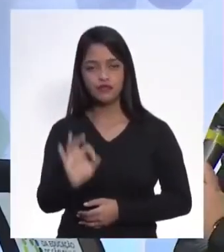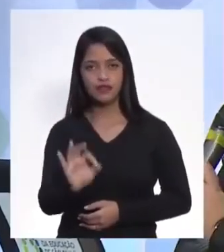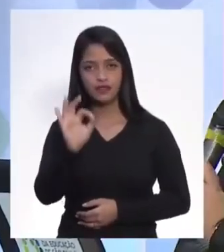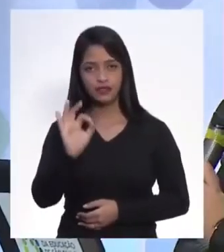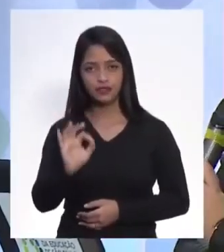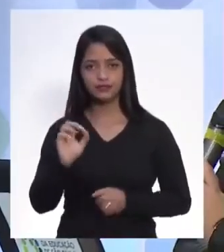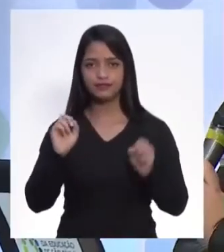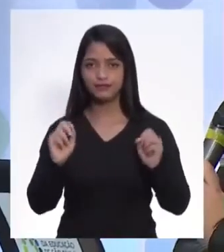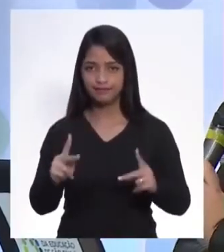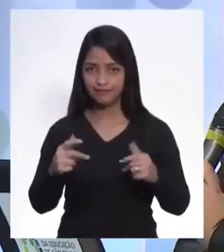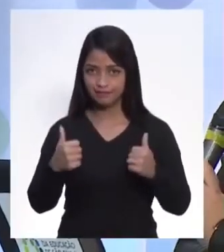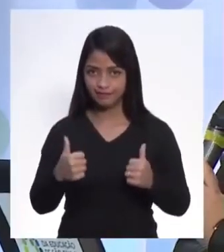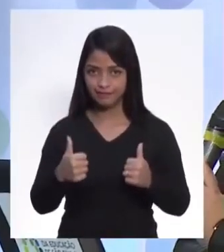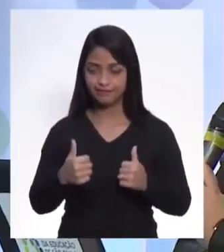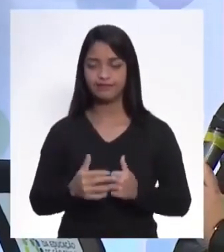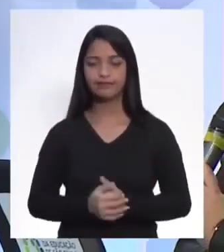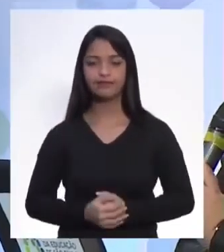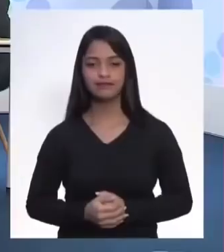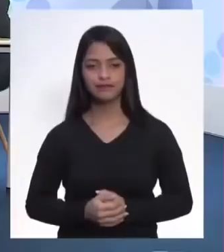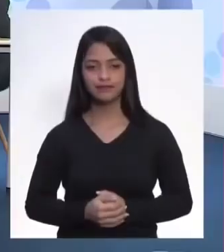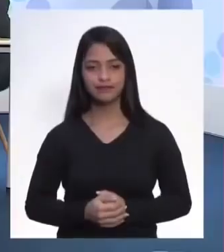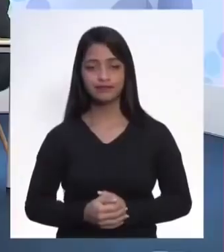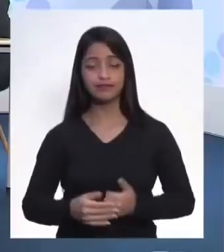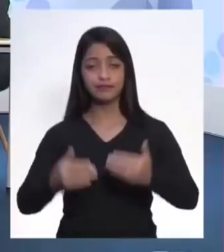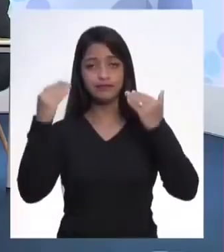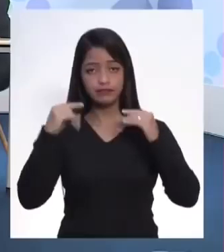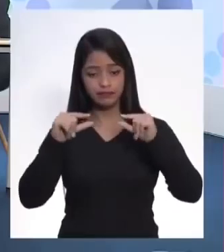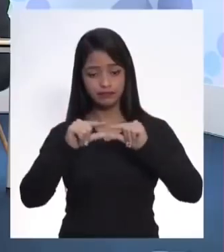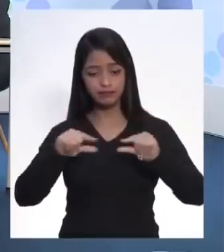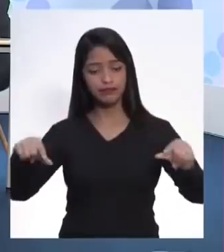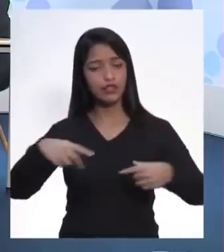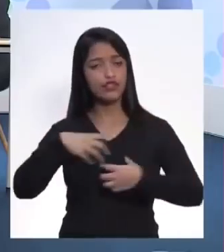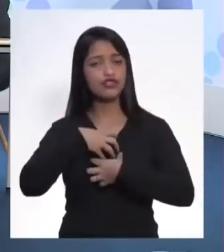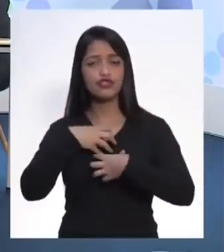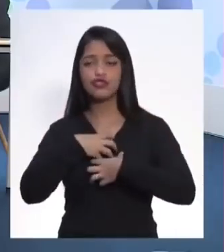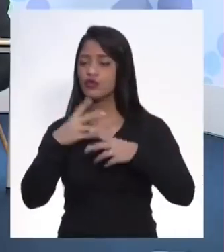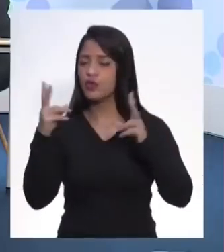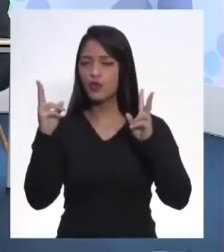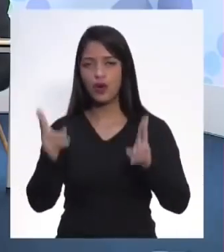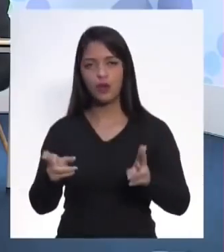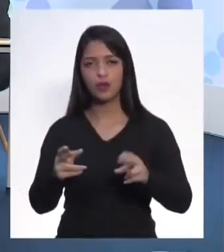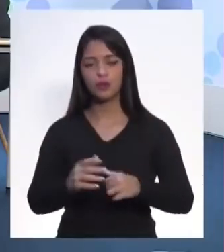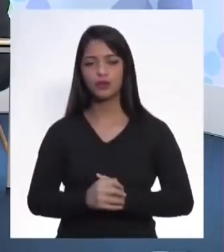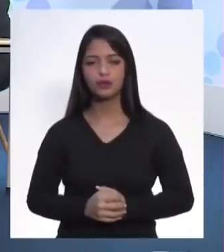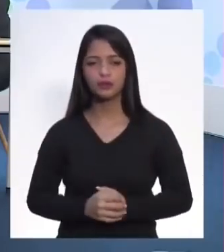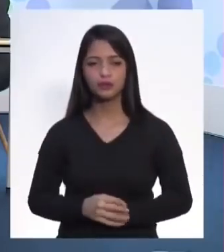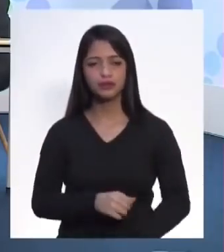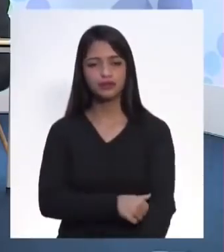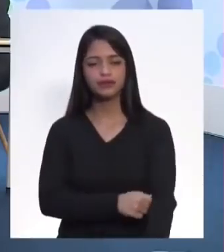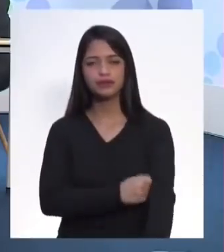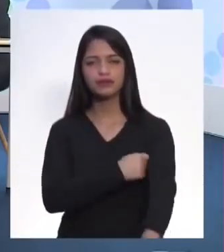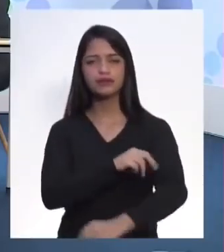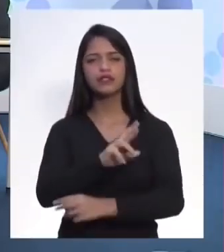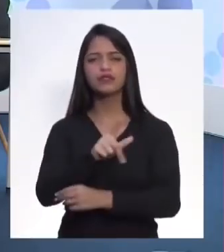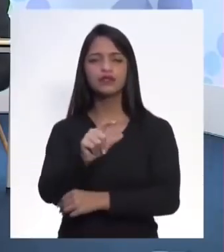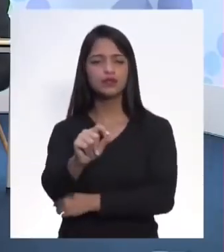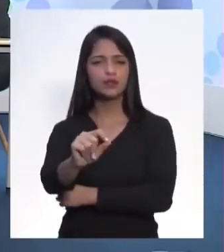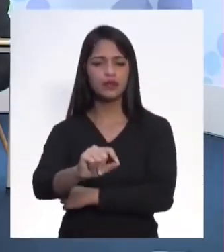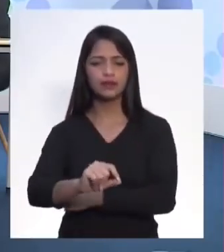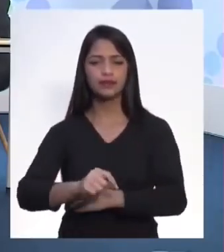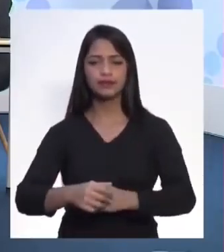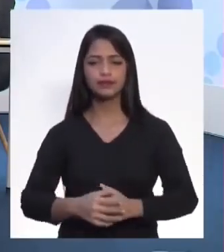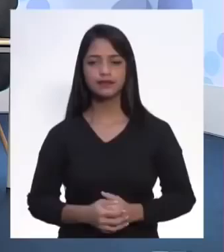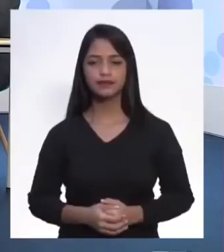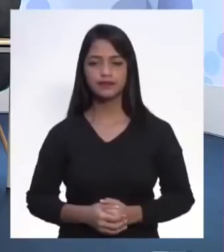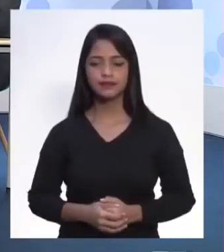12,5%. Tudo bem? O processo para as outras é absolutamente o mesmo. Aqui, qual que é a diferença? Aqui você não vai